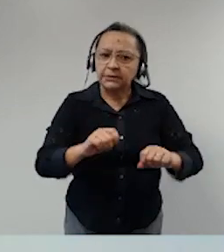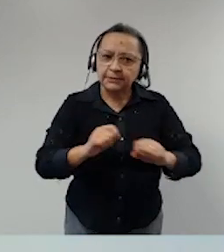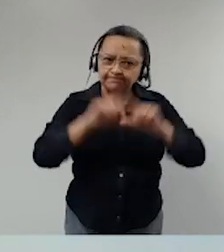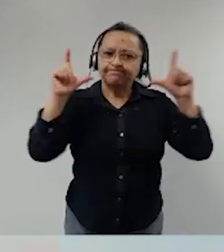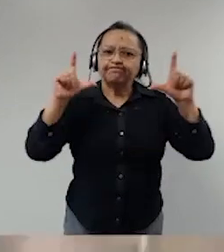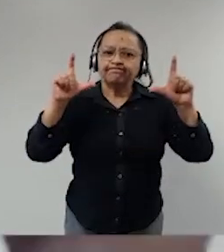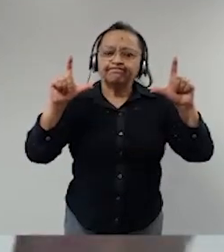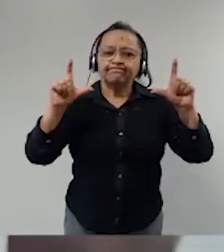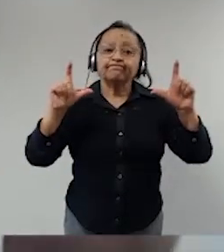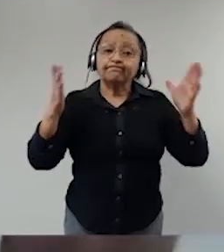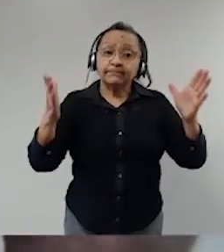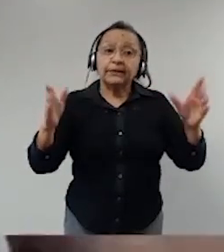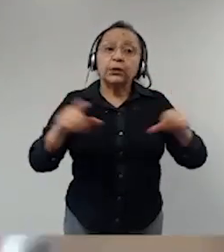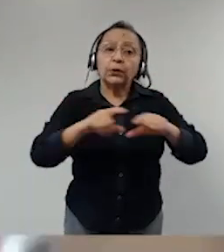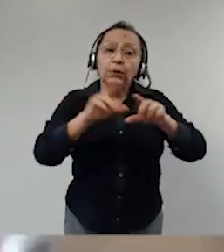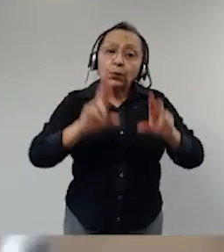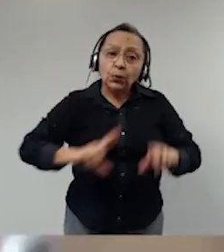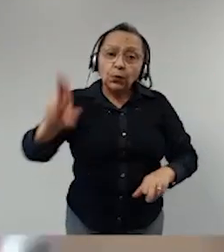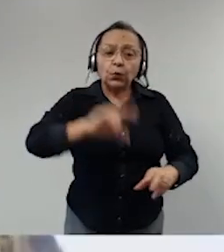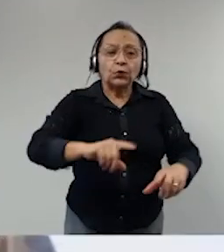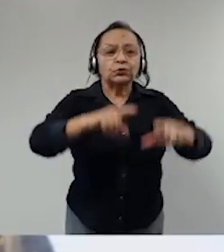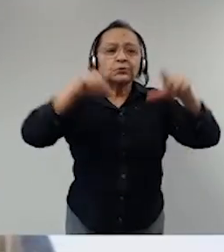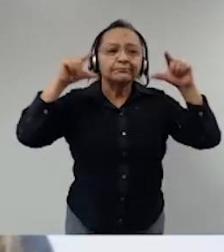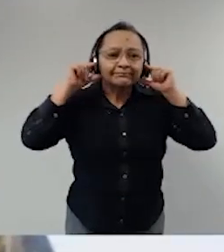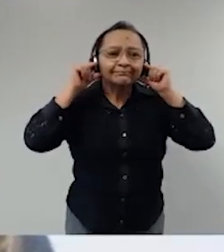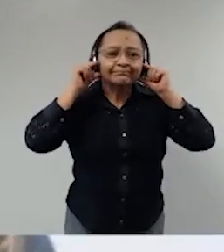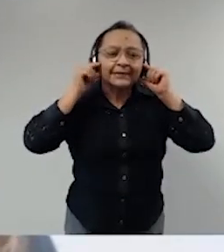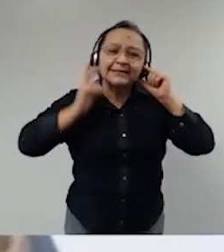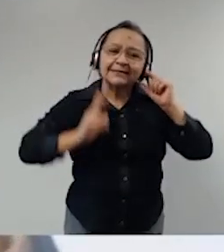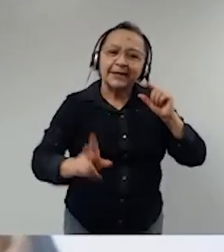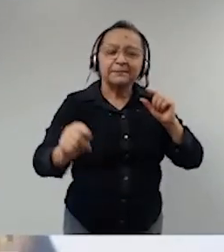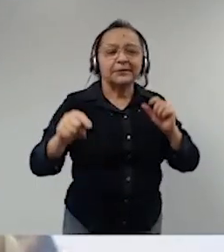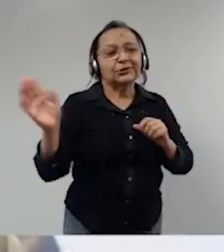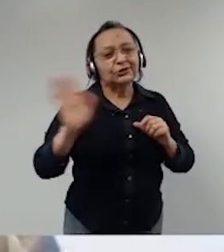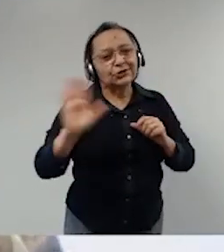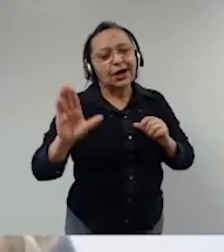E máscara, sempre. Até logo. Se cuidem.